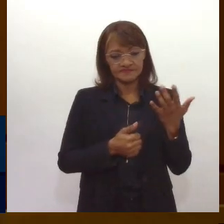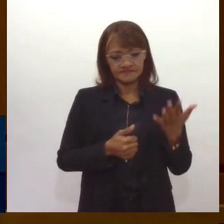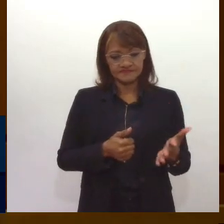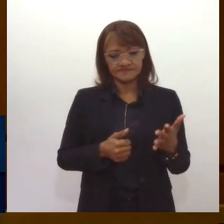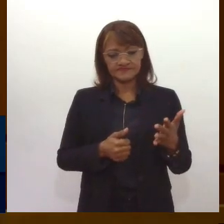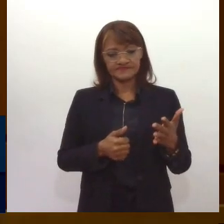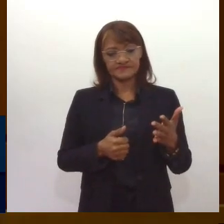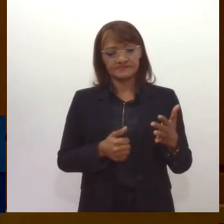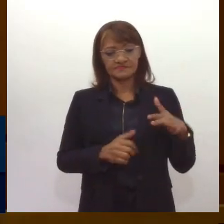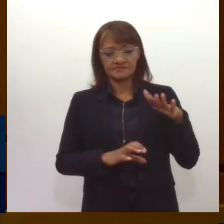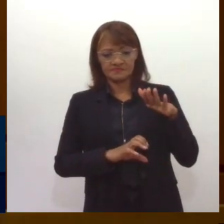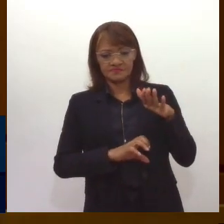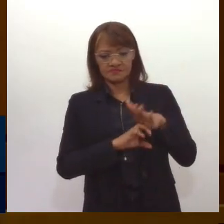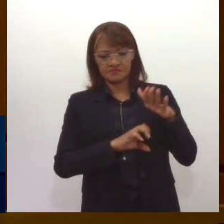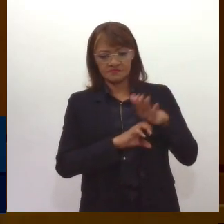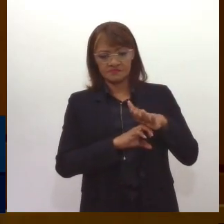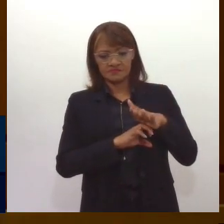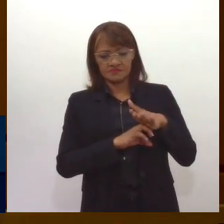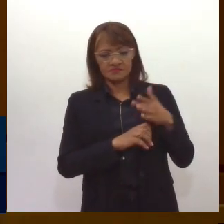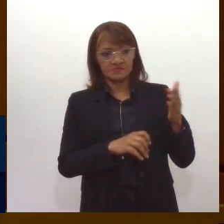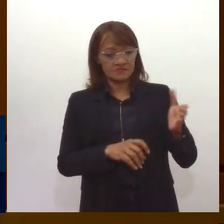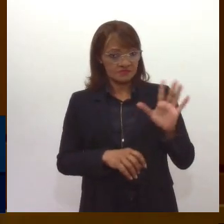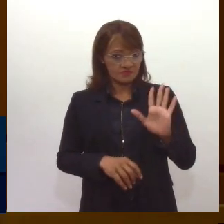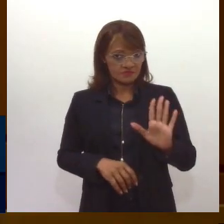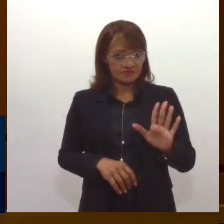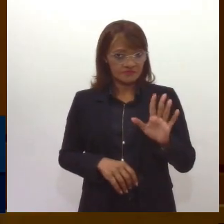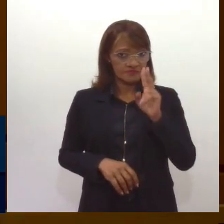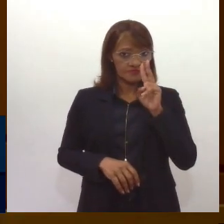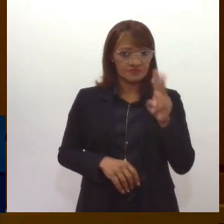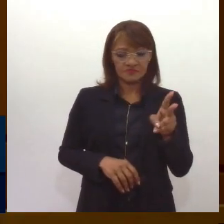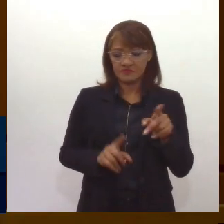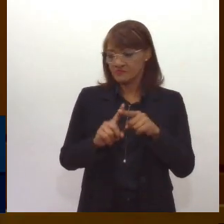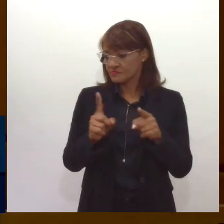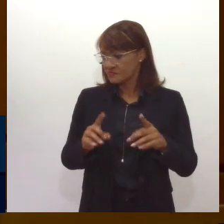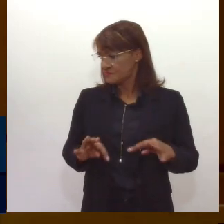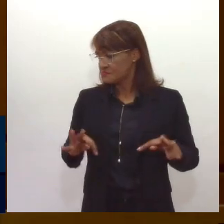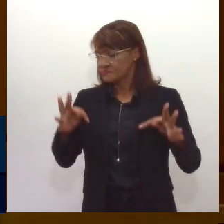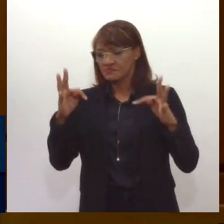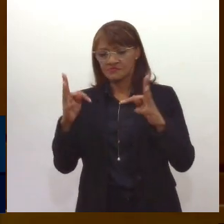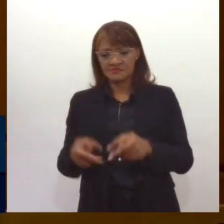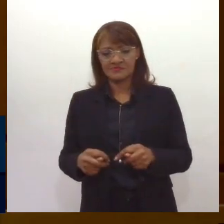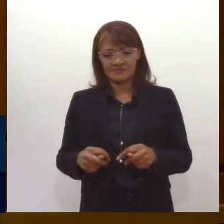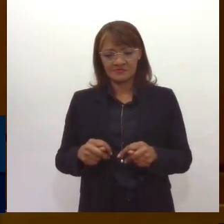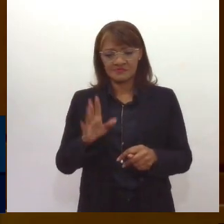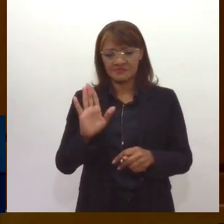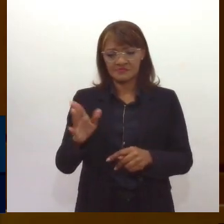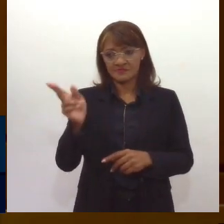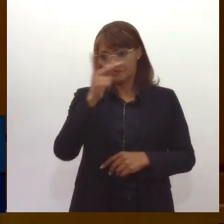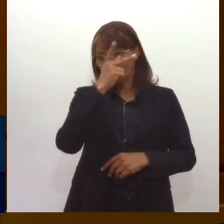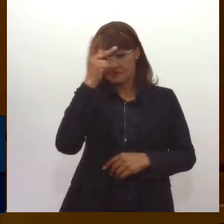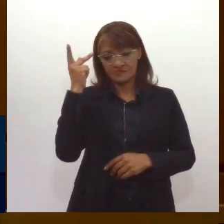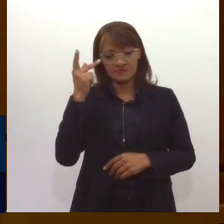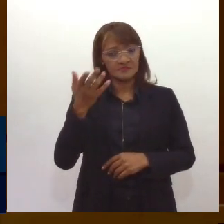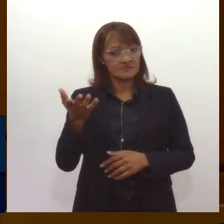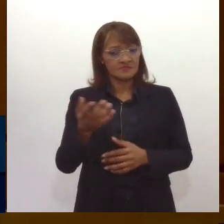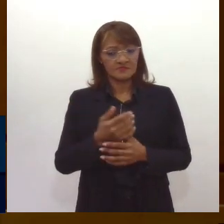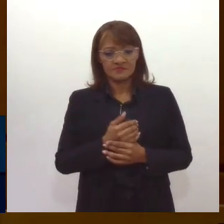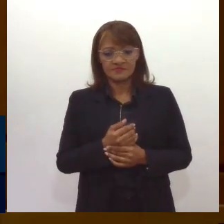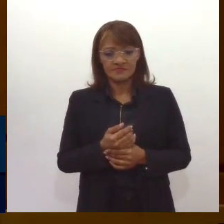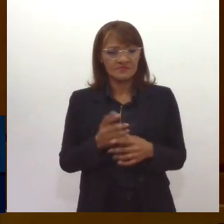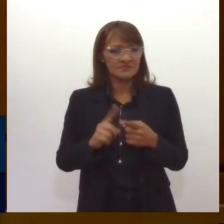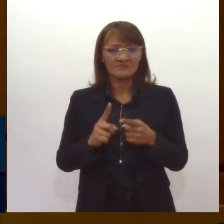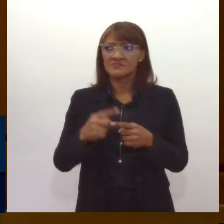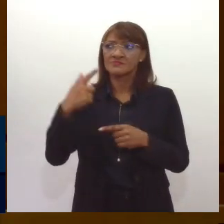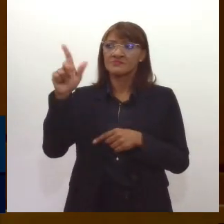do grande empresariado, mas de todas as pessoas, principalmente as pessoas que são imigrantes. Agora, generalizar, dizer